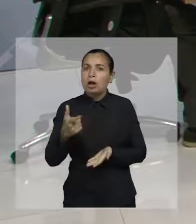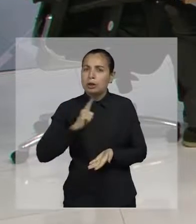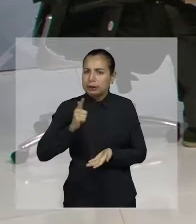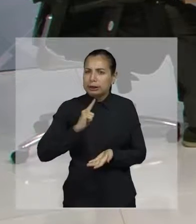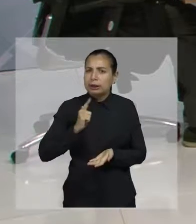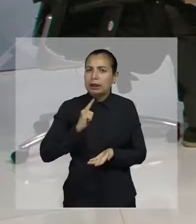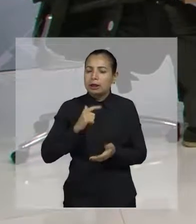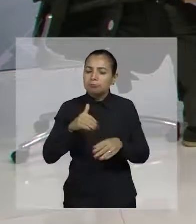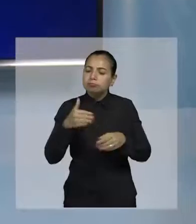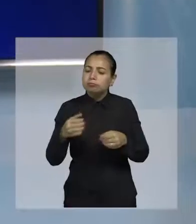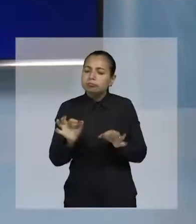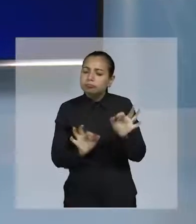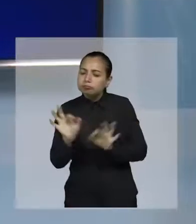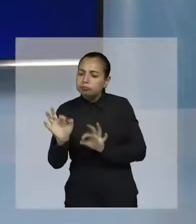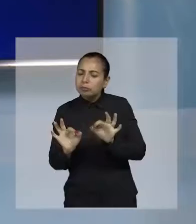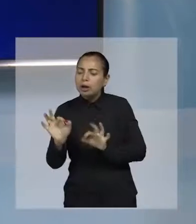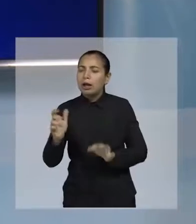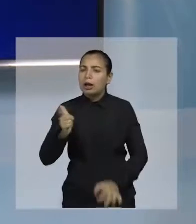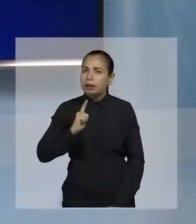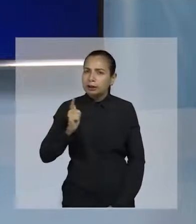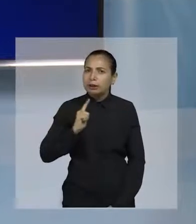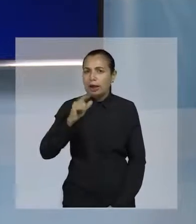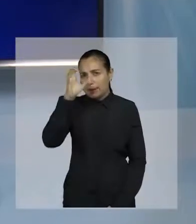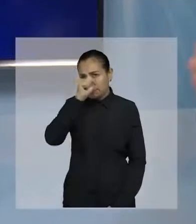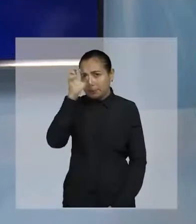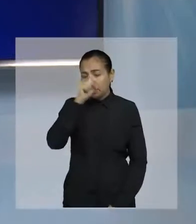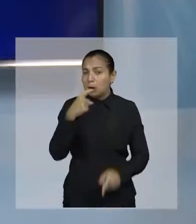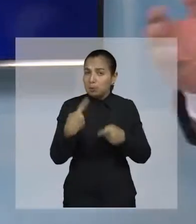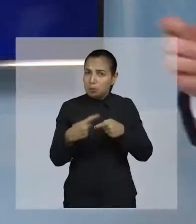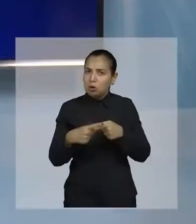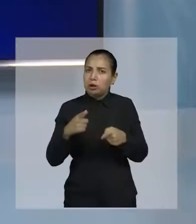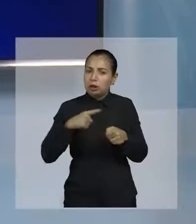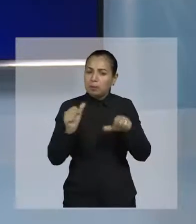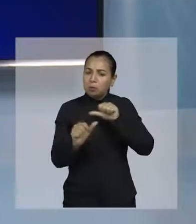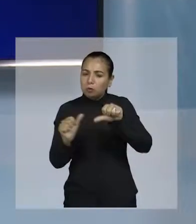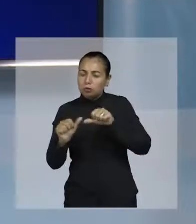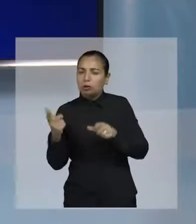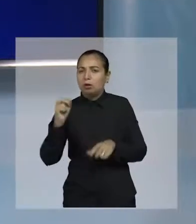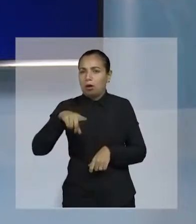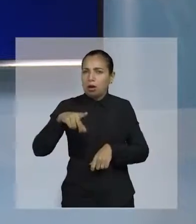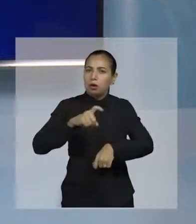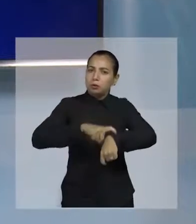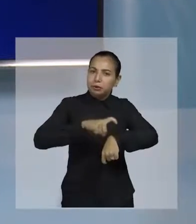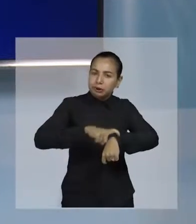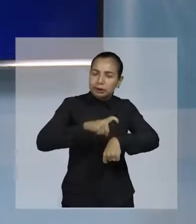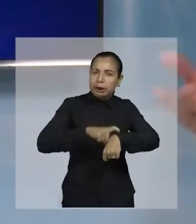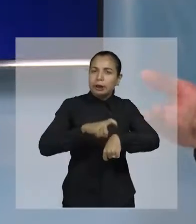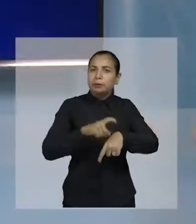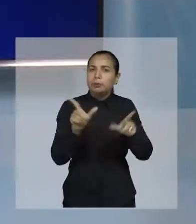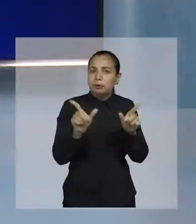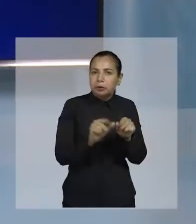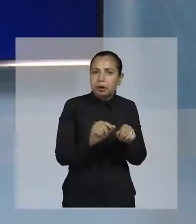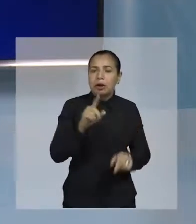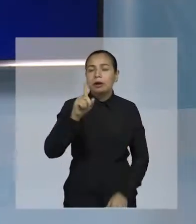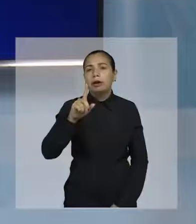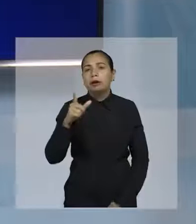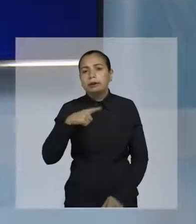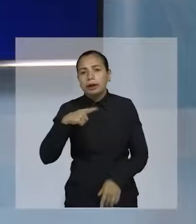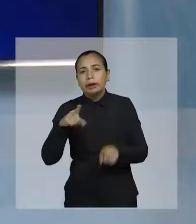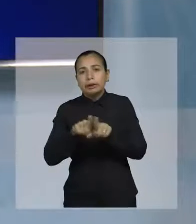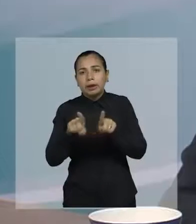essa eleição, porque você tem redução não só do tempo cronológico, né, que reduziu-se aí para 45